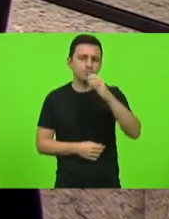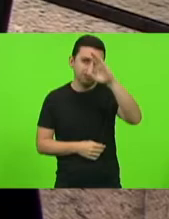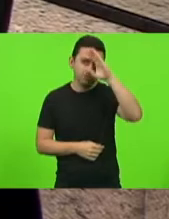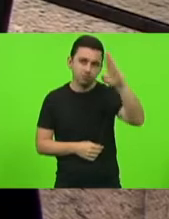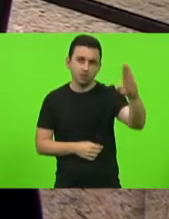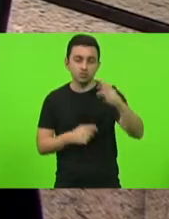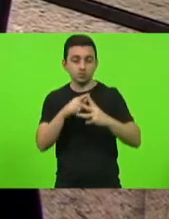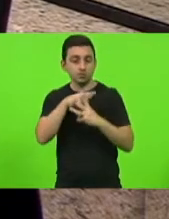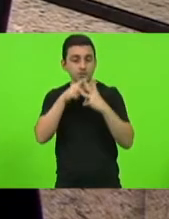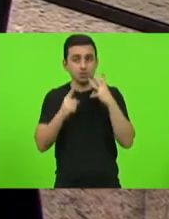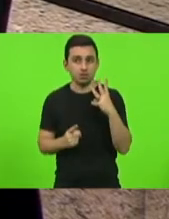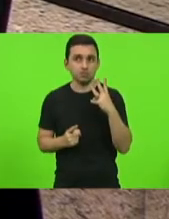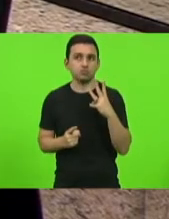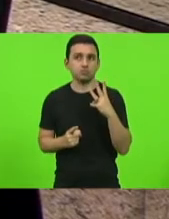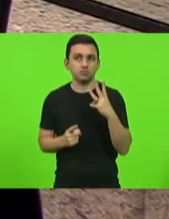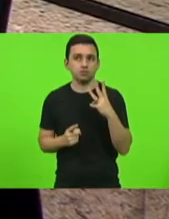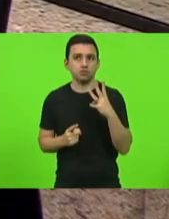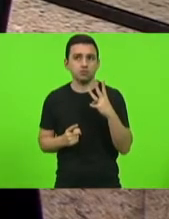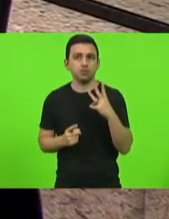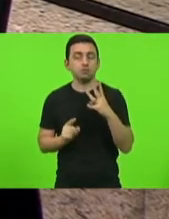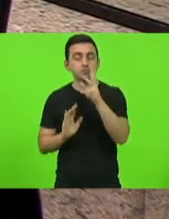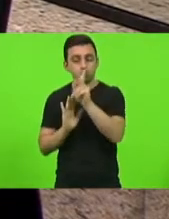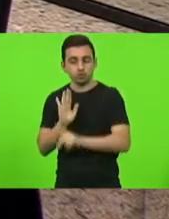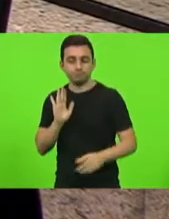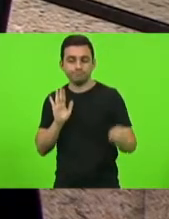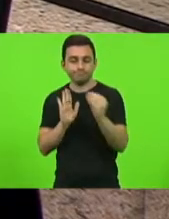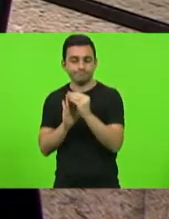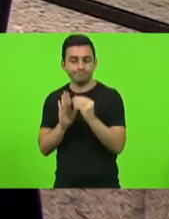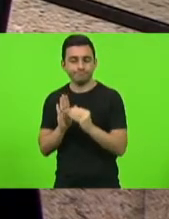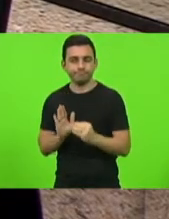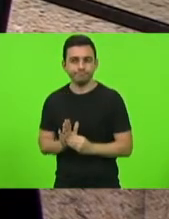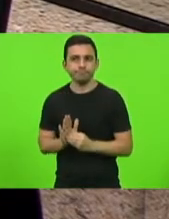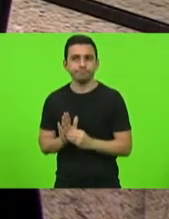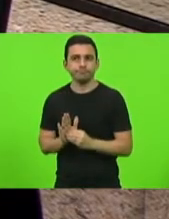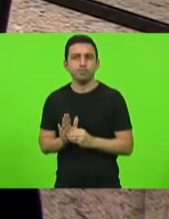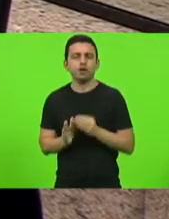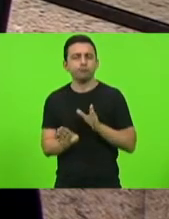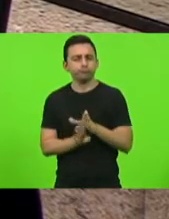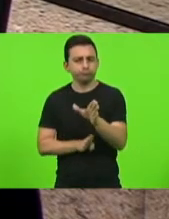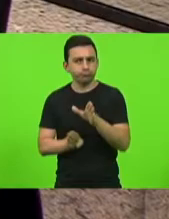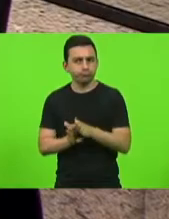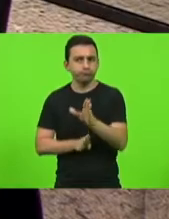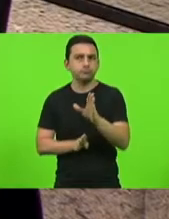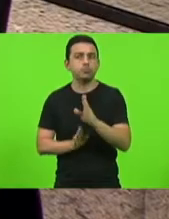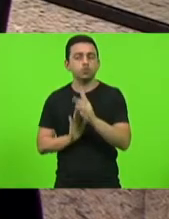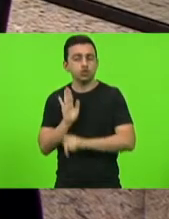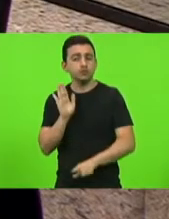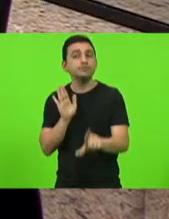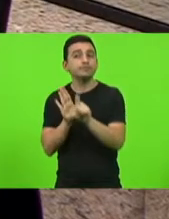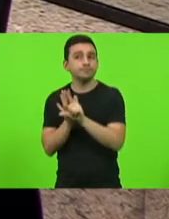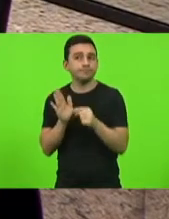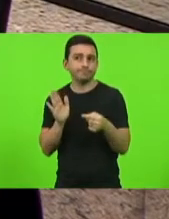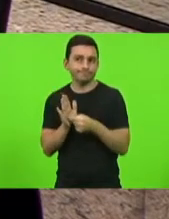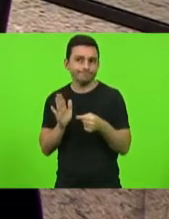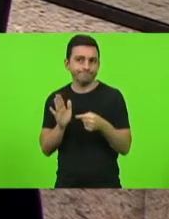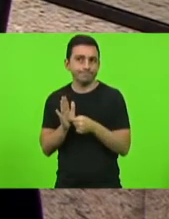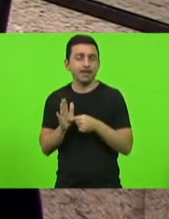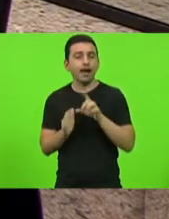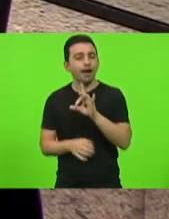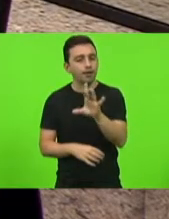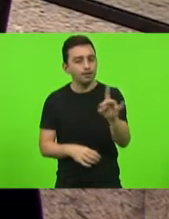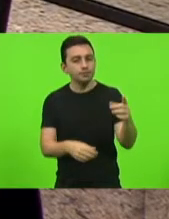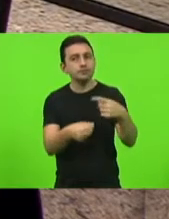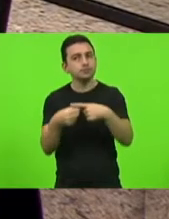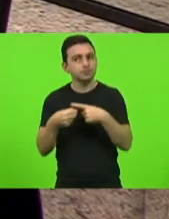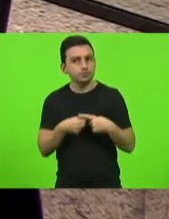coisas principais, nós colocamos nesse projeto, uma sugestão de projeto de lei que cada município precisa